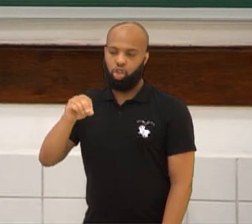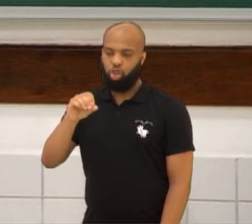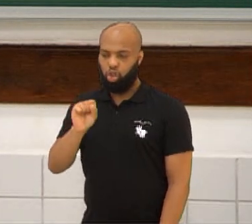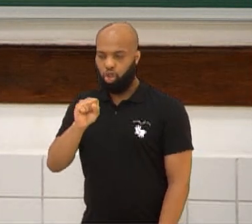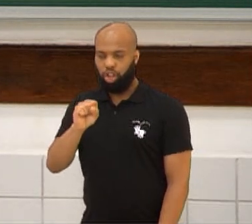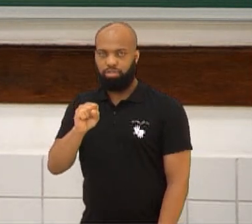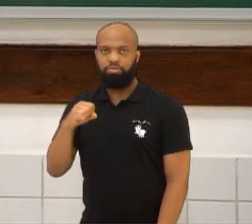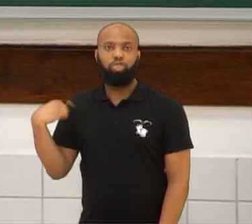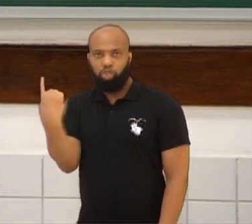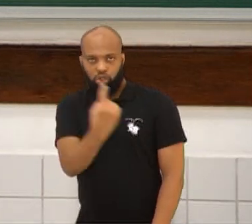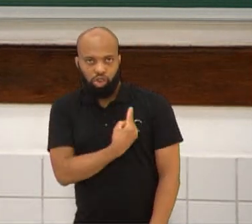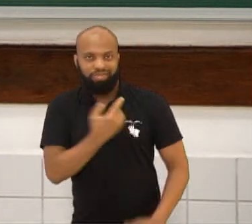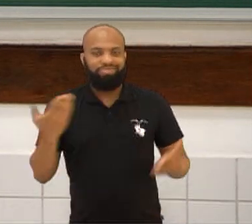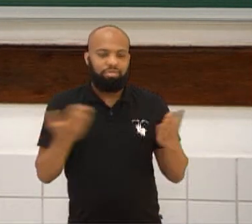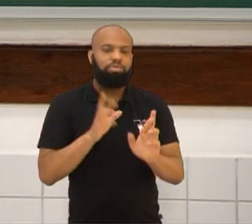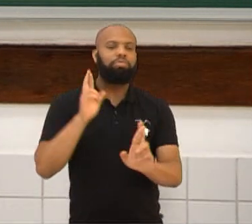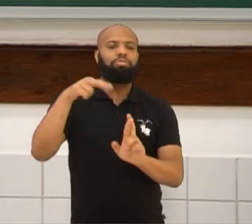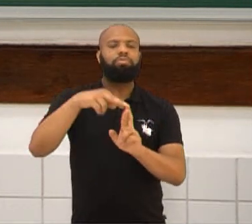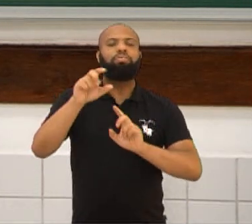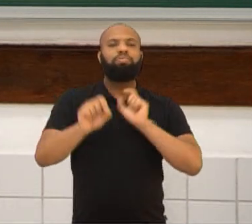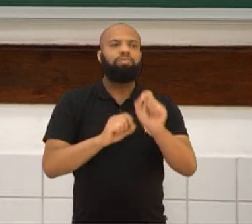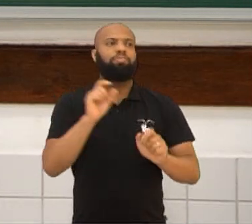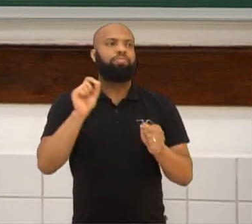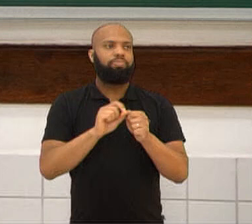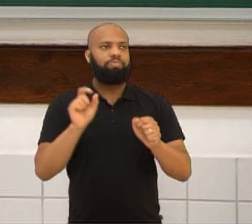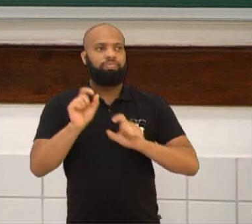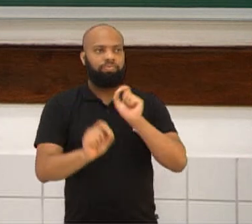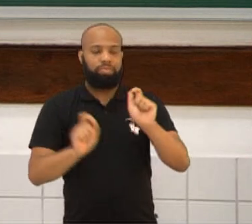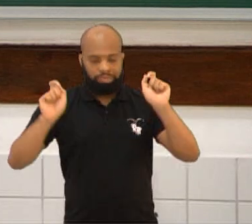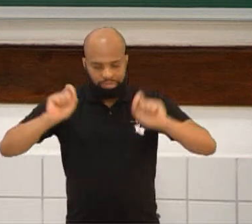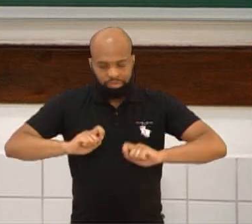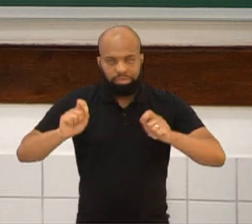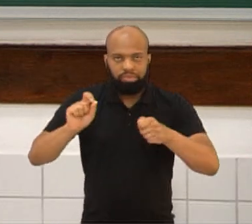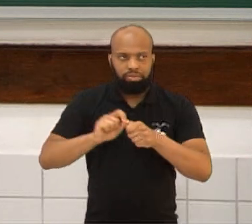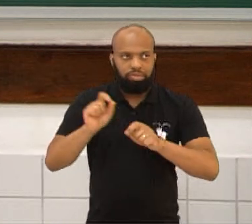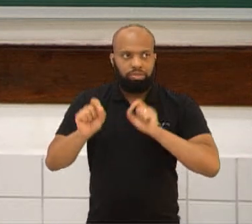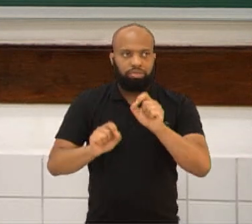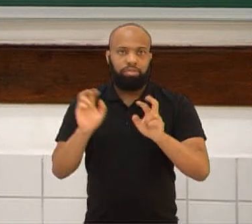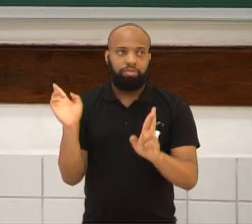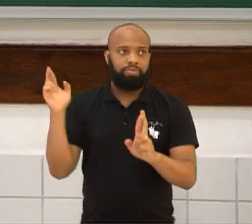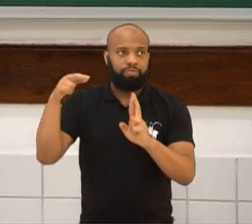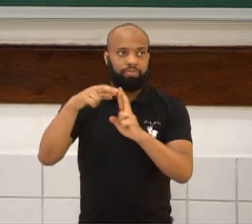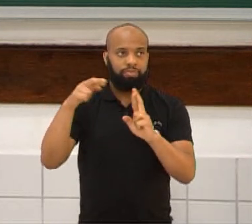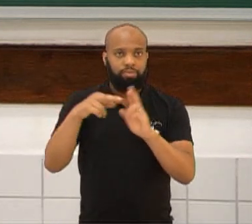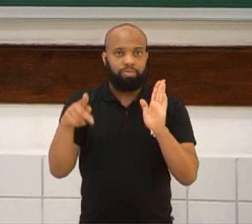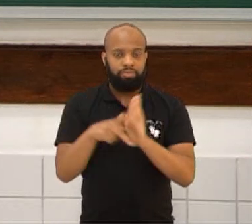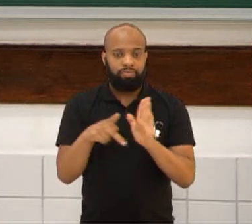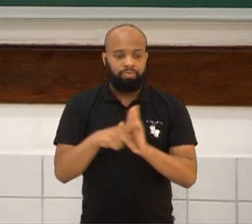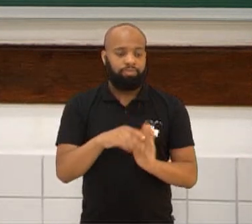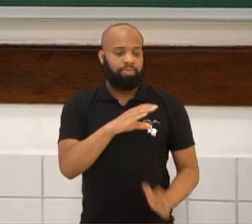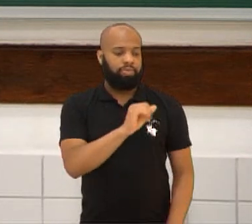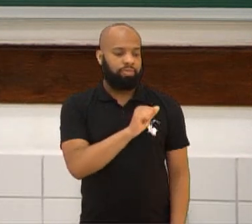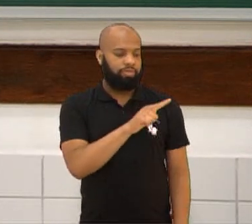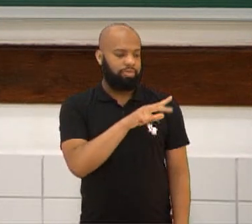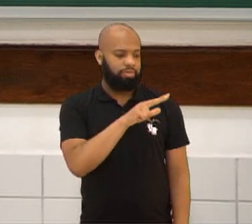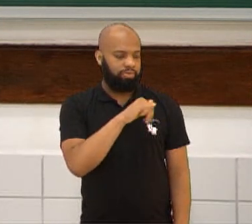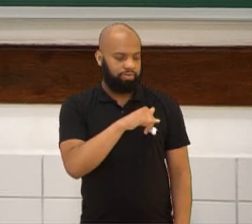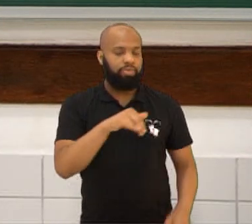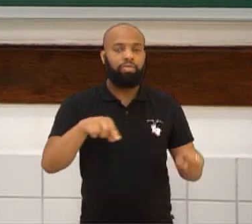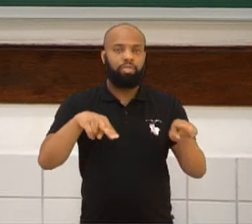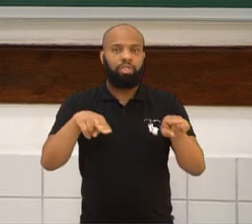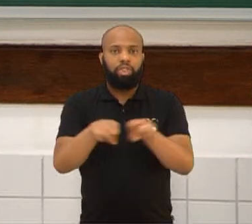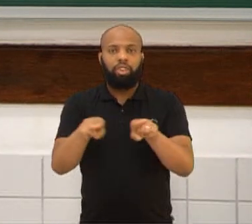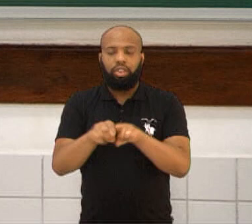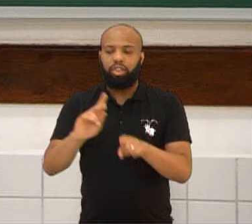refere? Nesse caso, nós fizemos aí a possibilidade de se referir a Calvin e Haroldo, que é